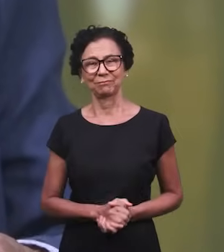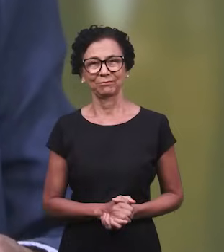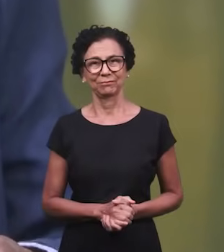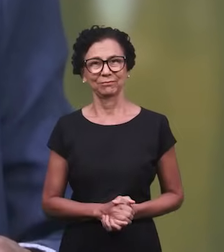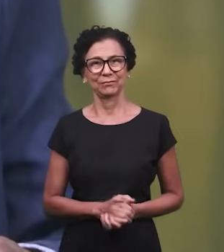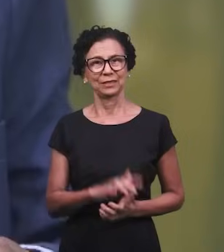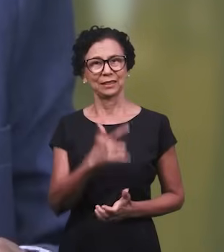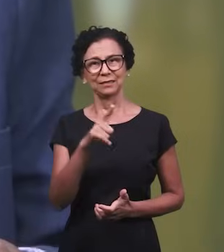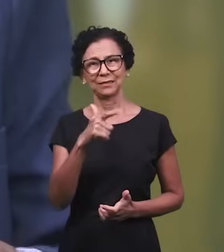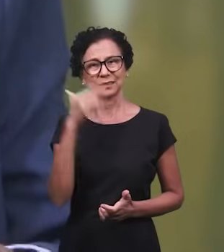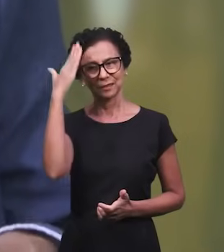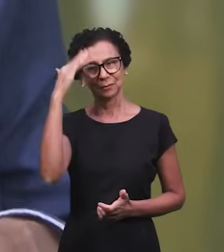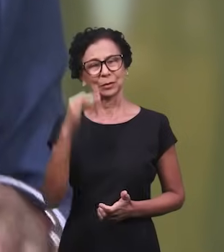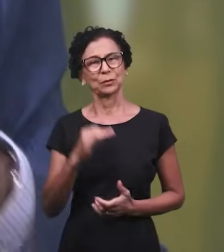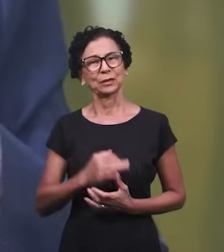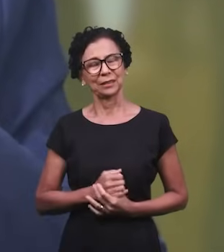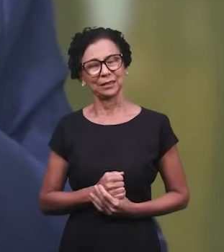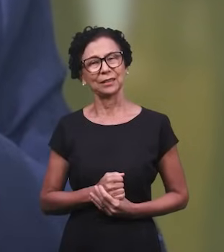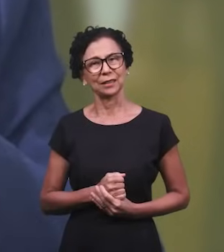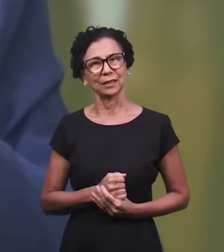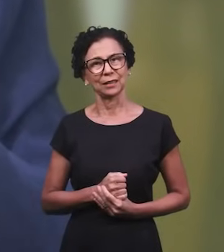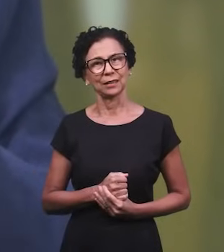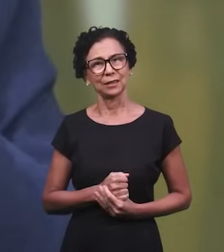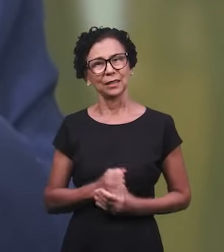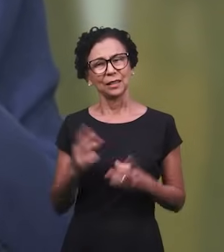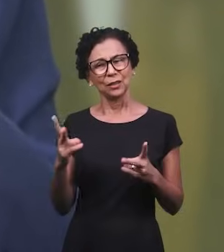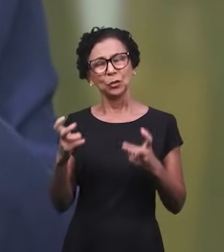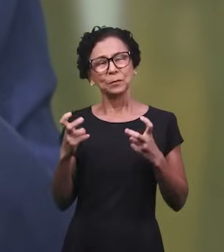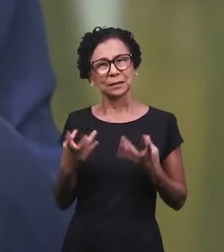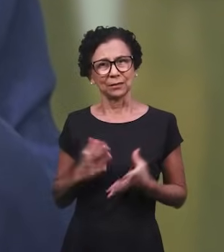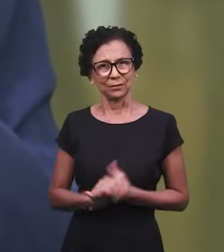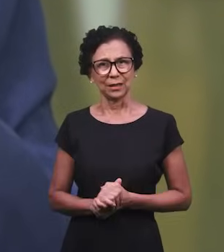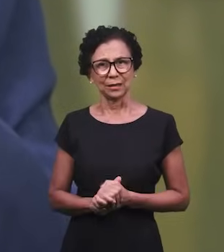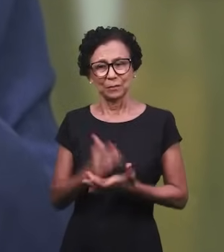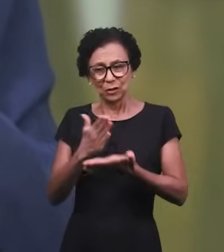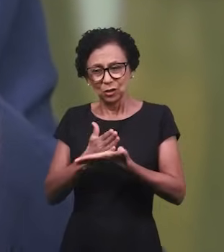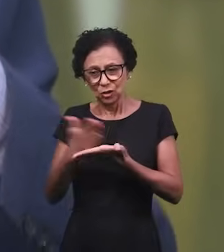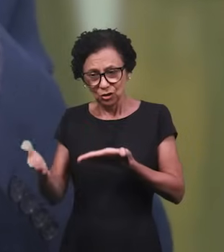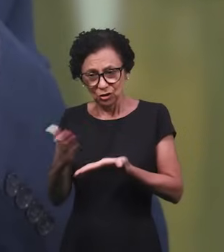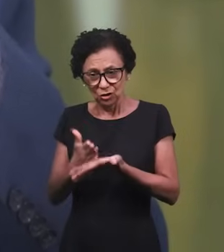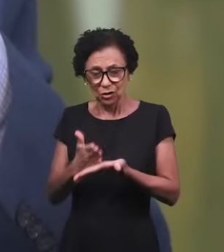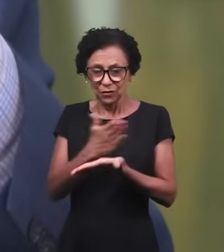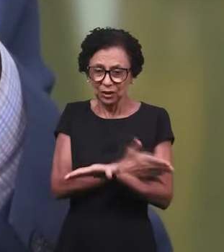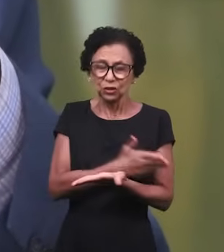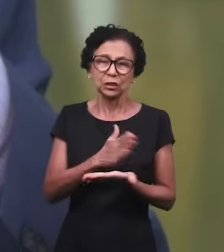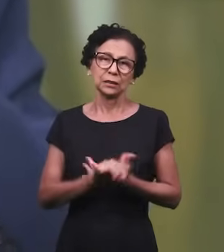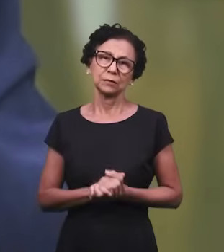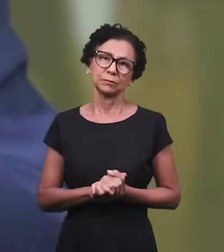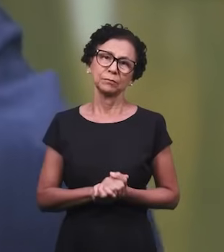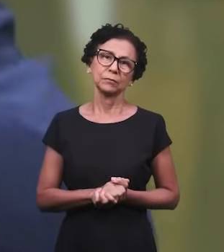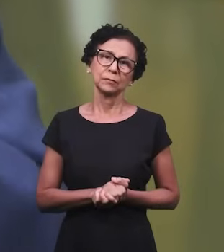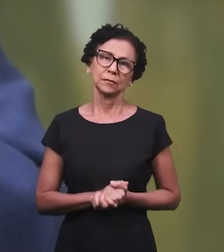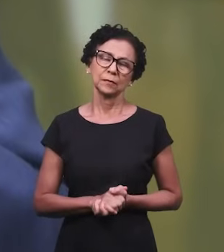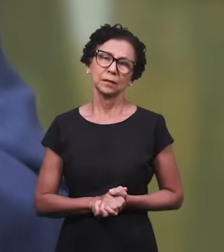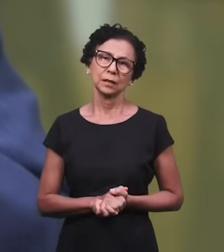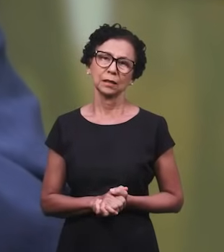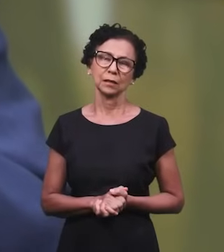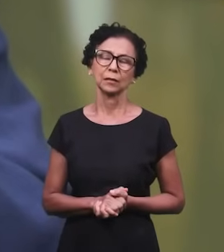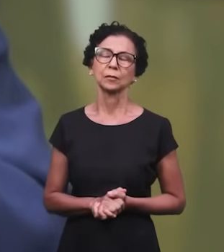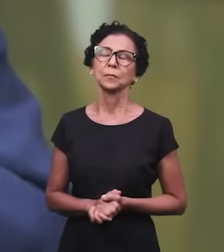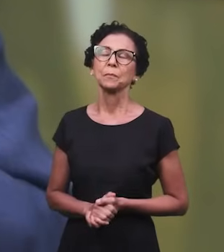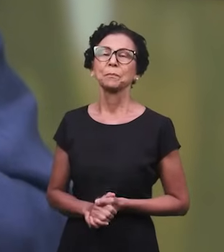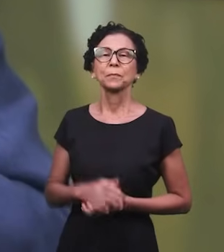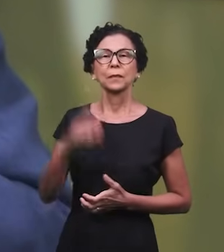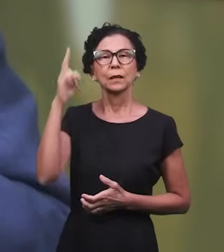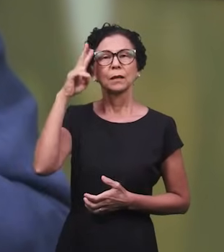conviver com ela e e saber que que as tarefas da casa precisa ser dividida não precisa est tudo as costas da mulher eu eu eu me lembro a história